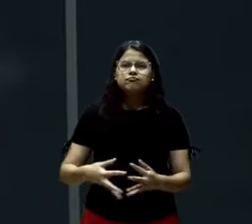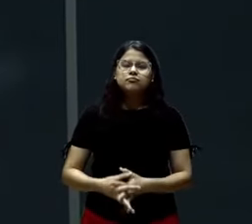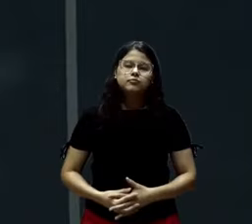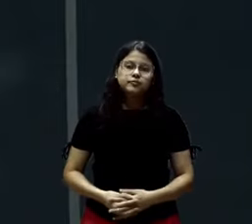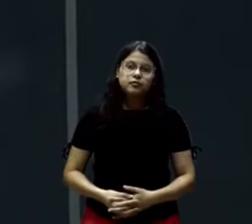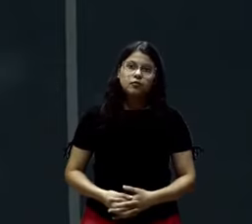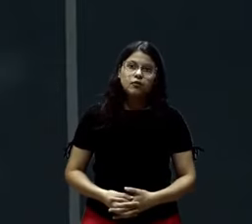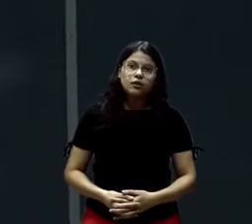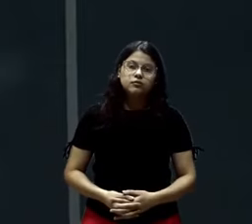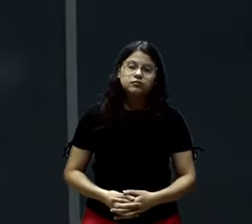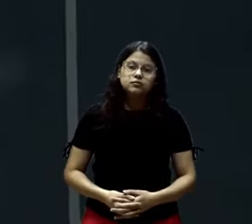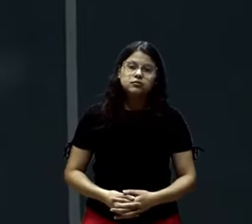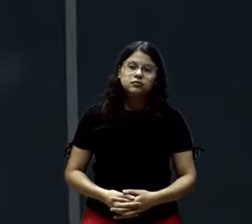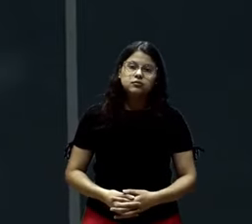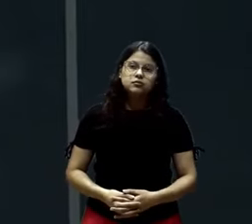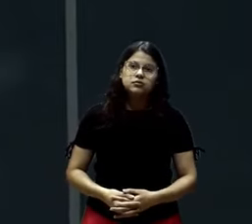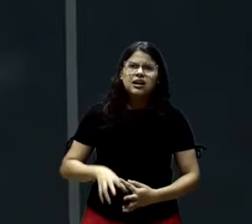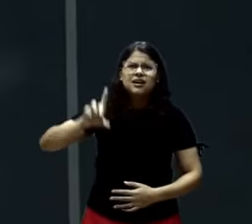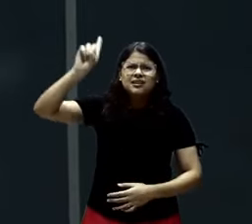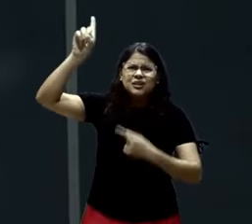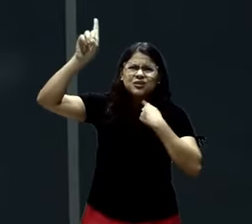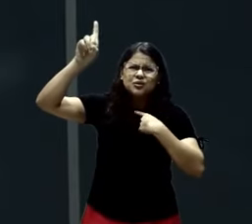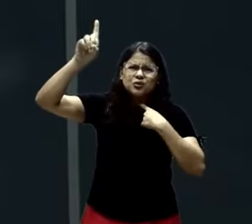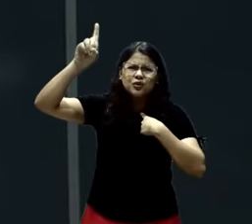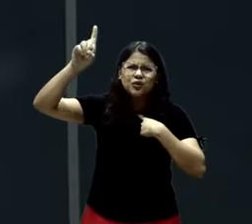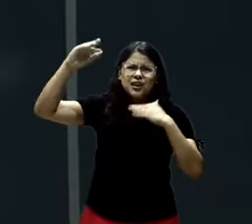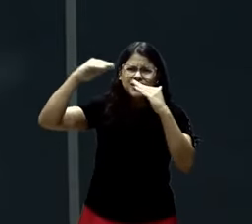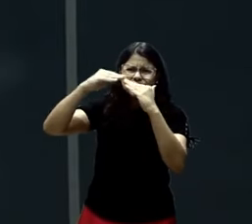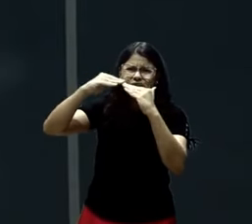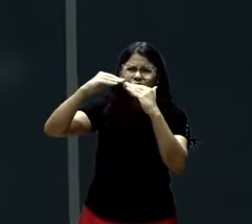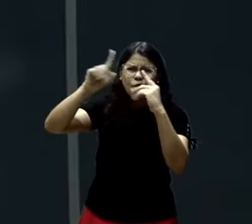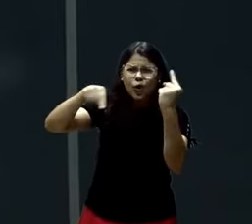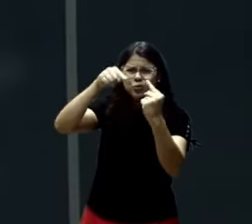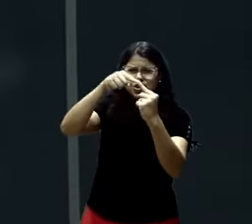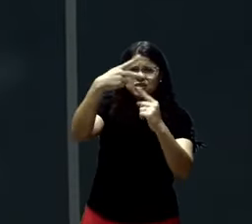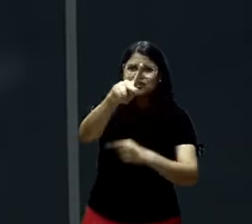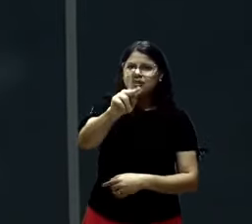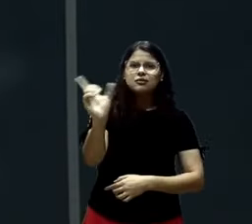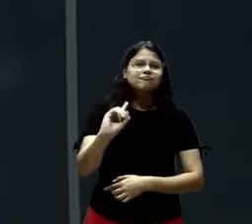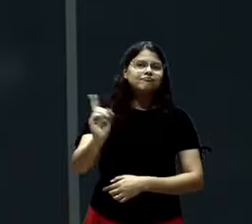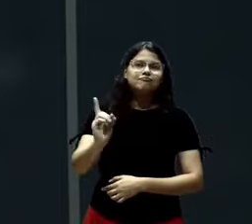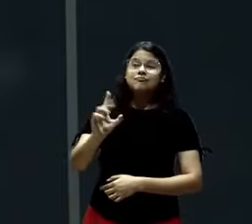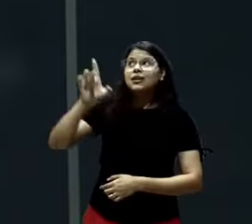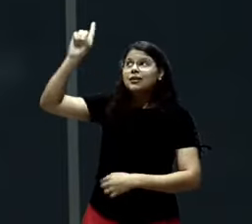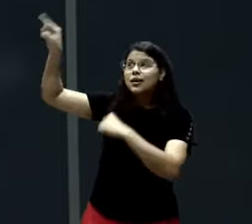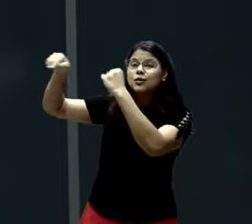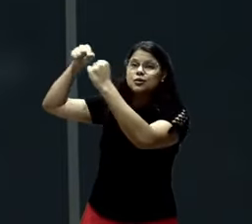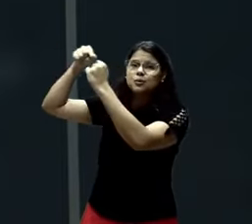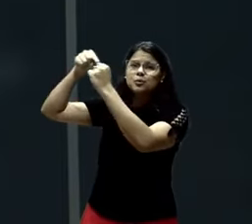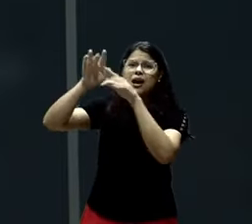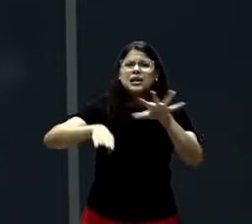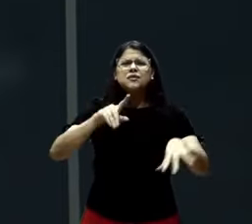A vontade de Deus não é o seu propósito, é o propósito dEle na sua vida. Por isso que nós teimamos e patinamos